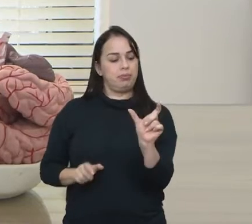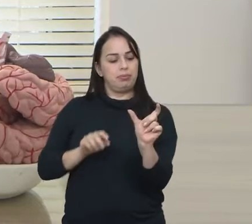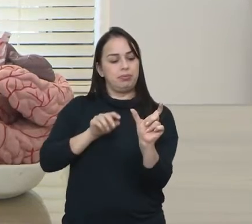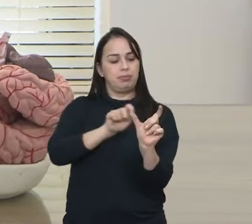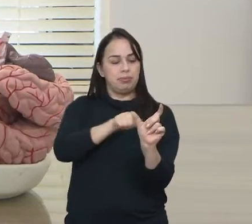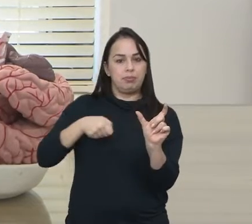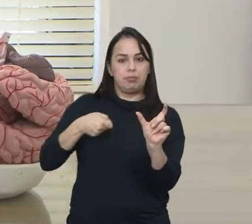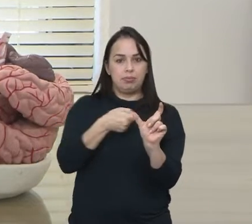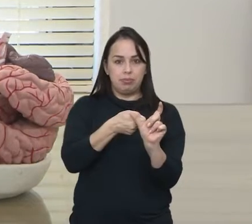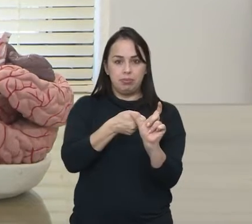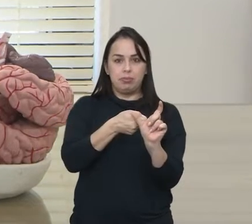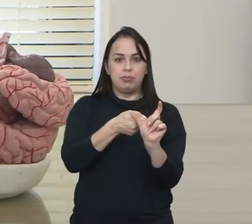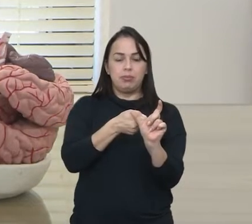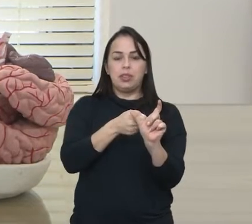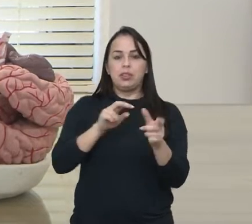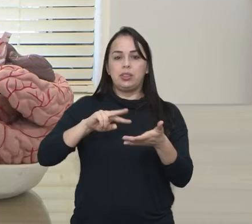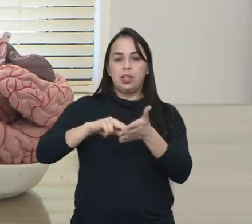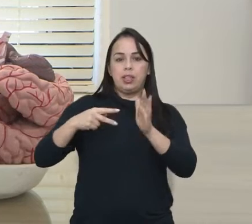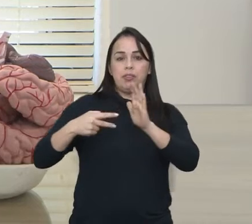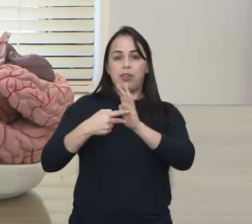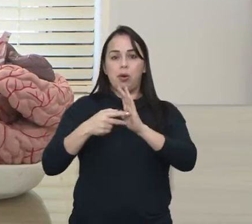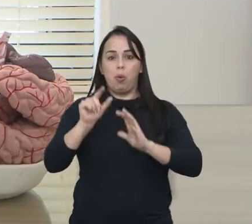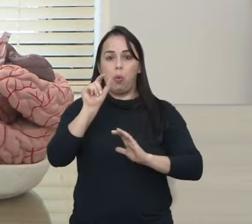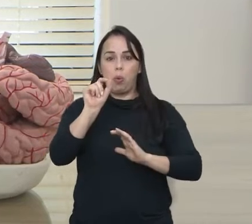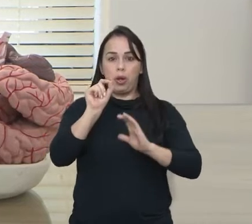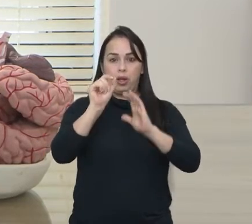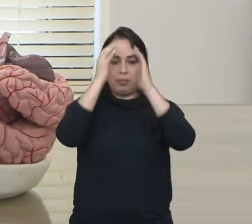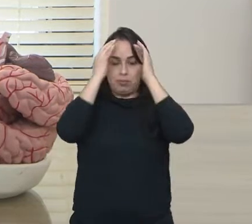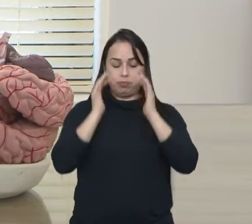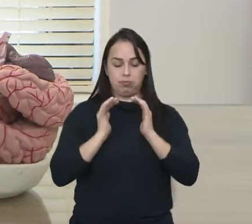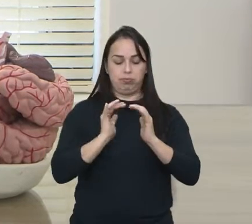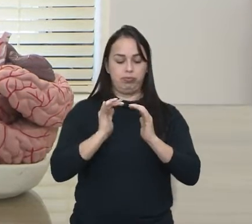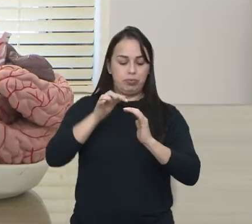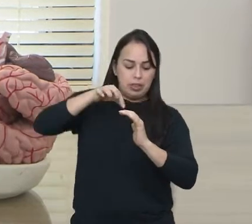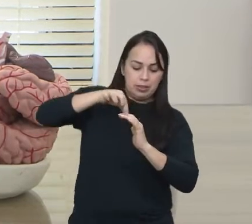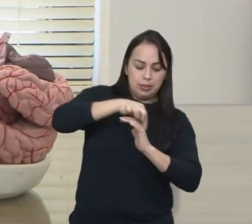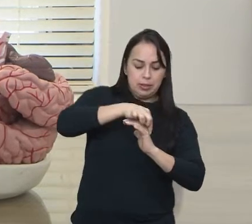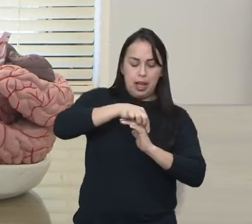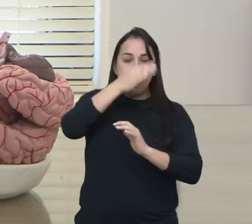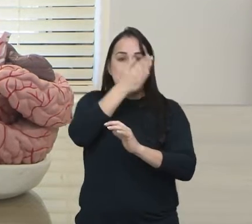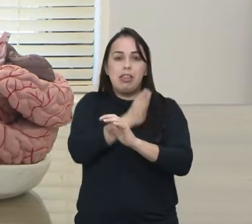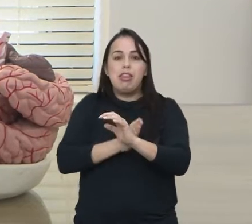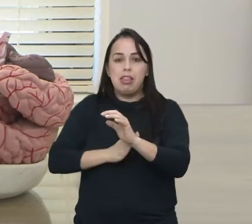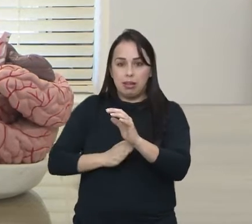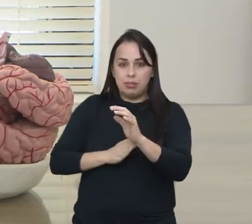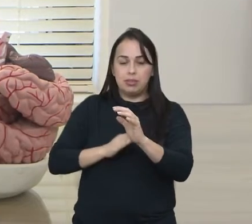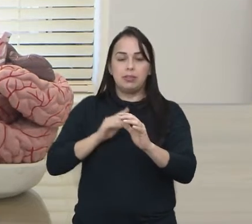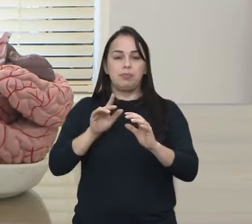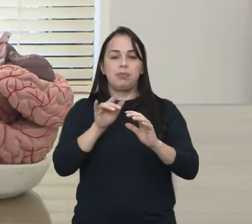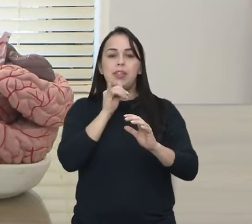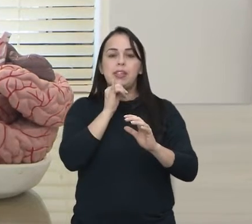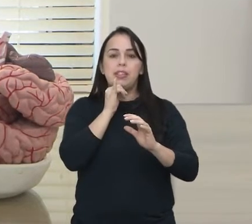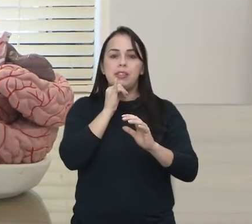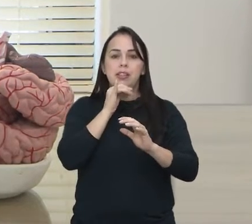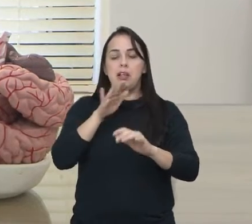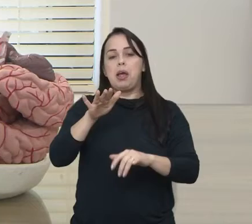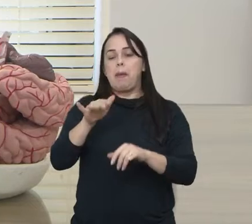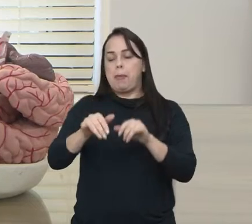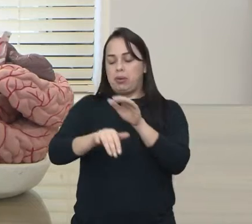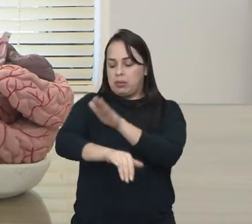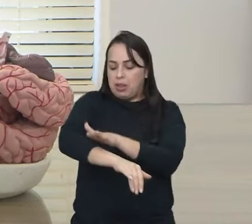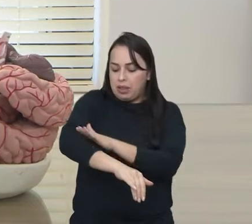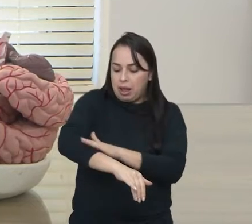termo, esclerose, ele significa uma cicatriz. Toda vez que a gente usa o termo esclerose